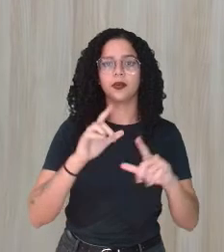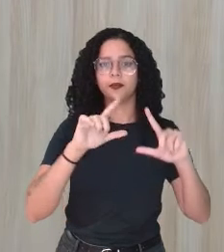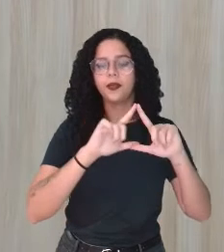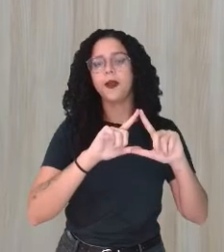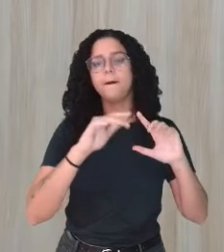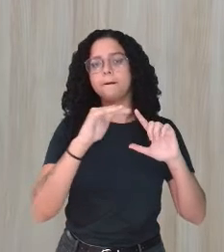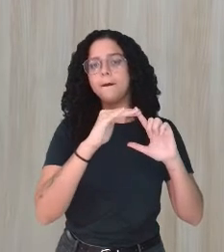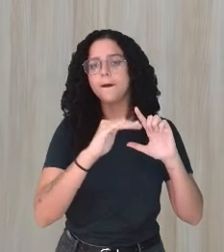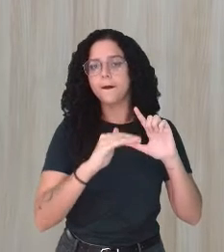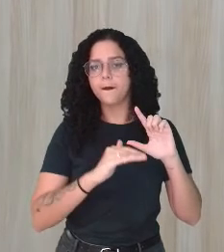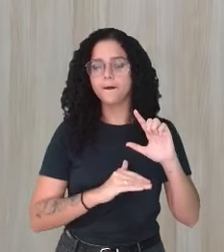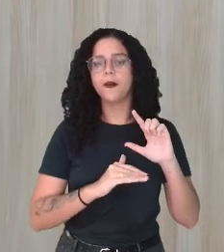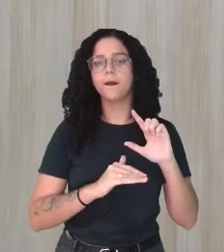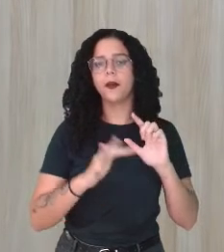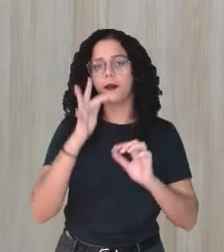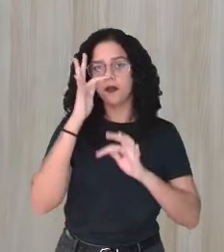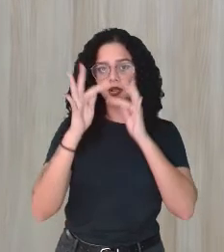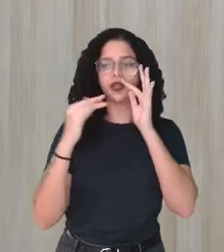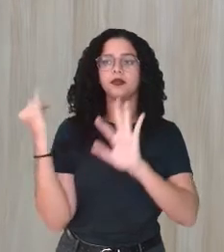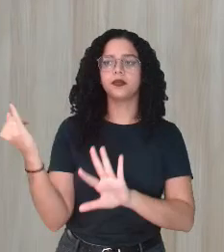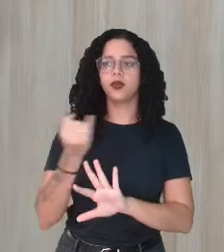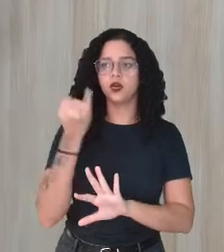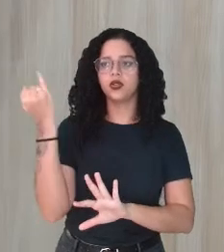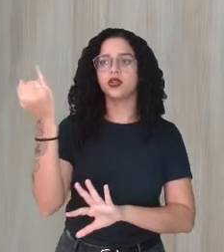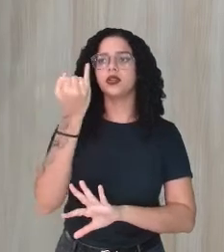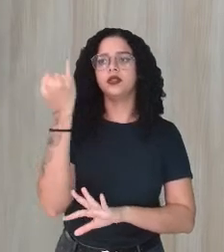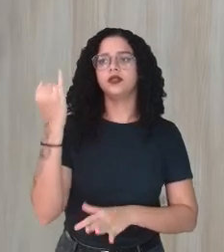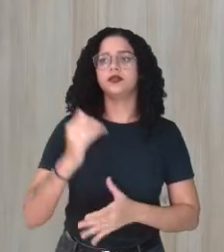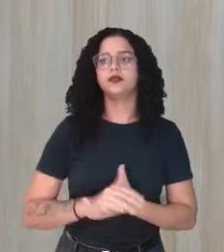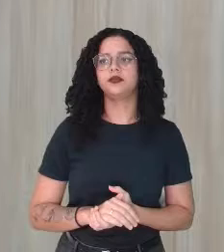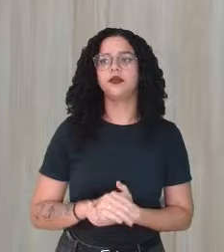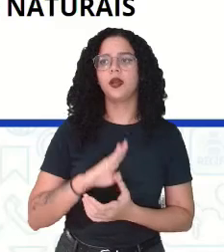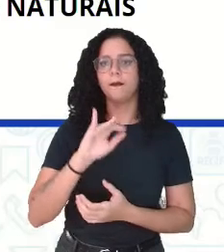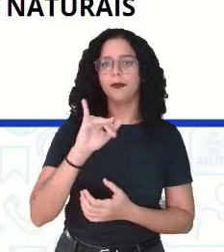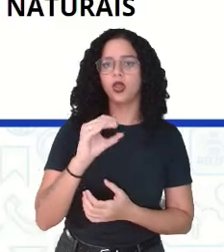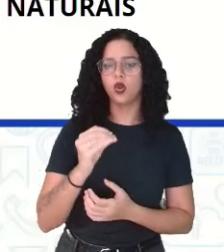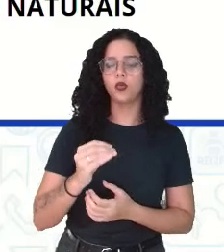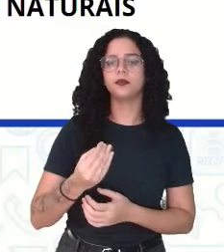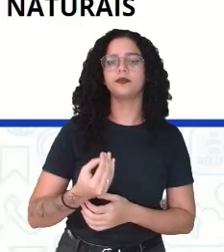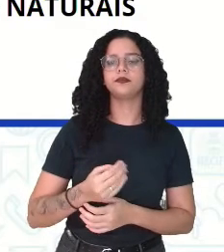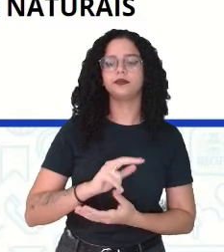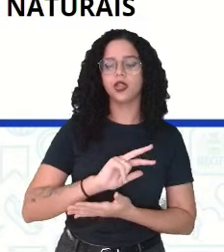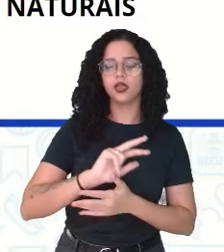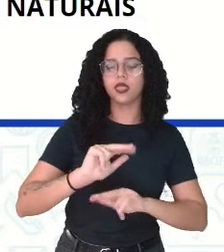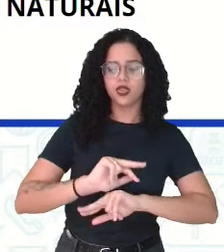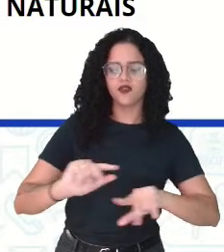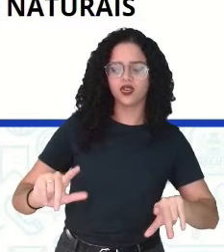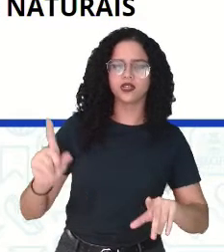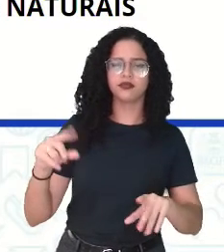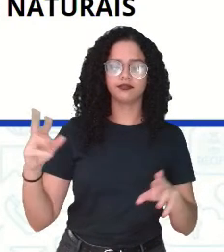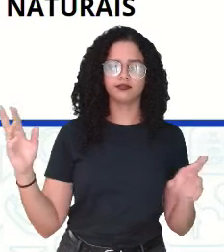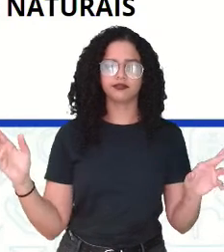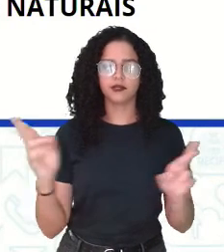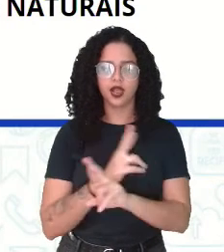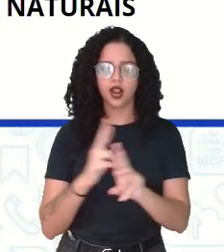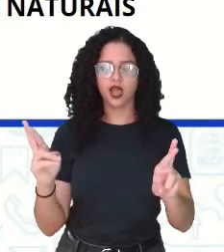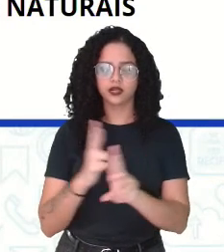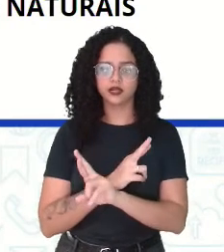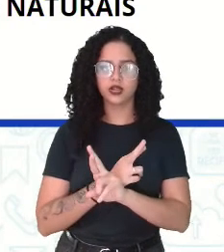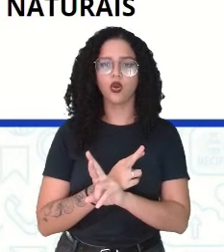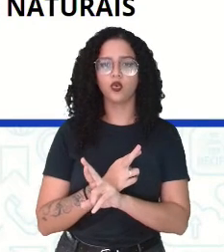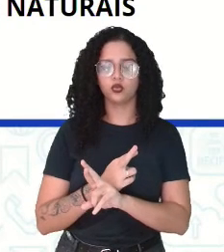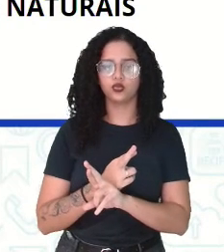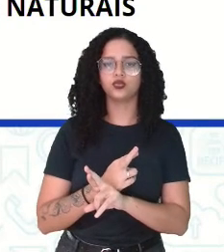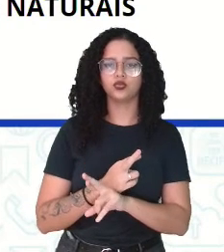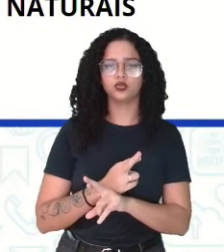Então, é importante isso aí. Outra coisa aqui, ó, a biodiversidade, essa interação entre os organismos, né,